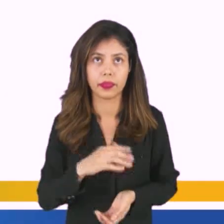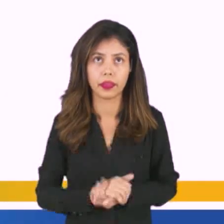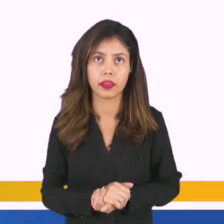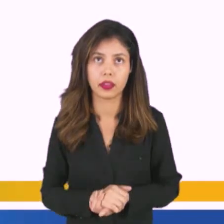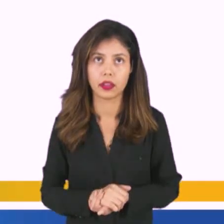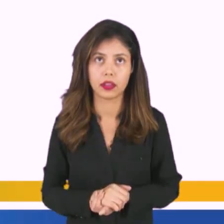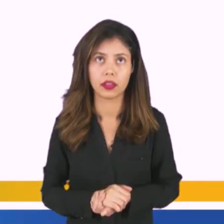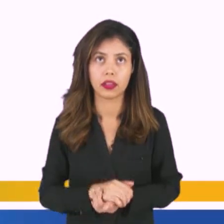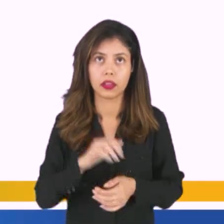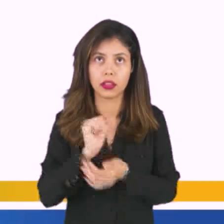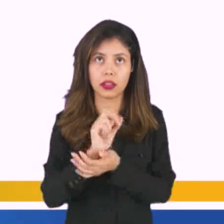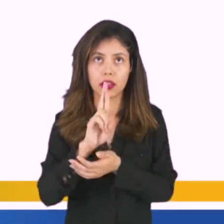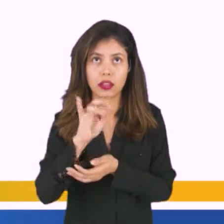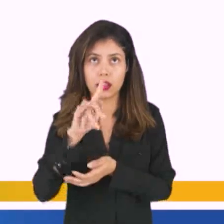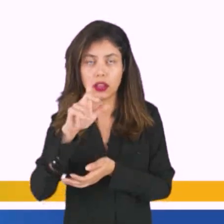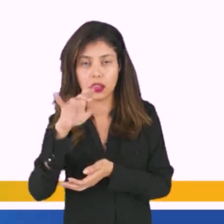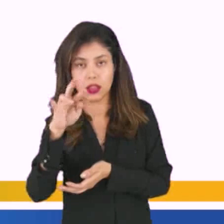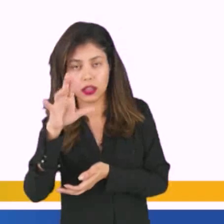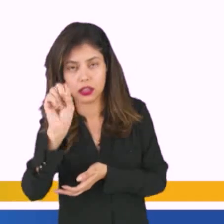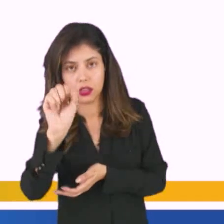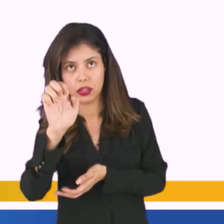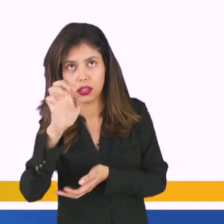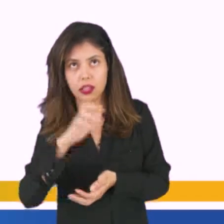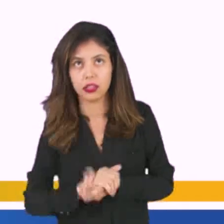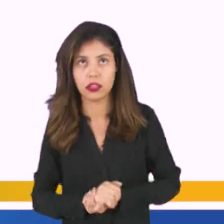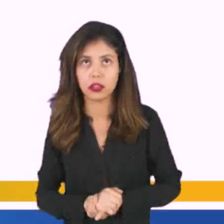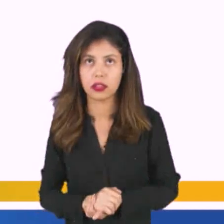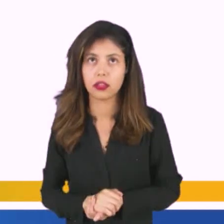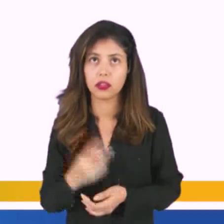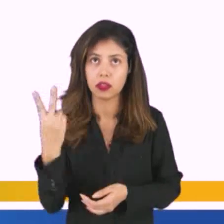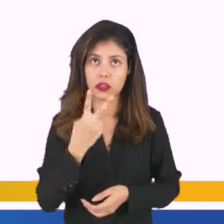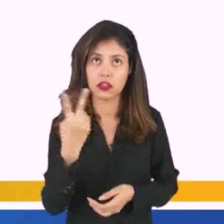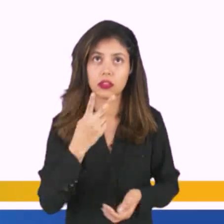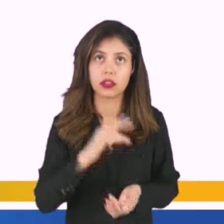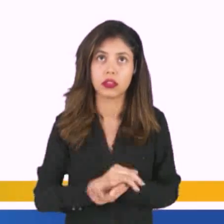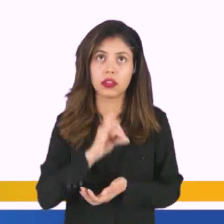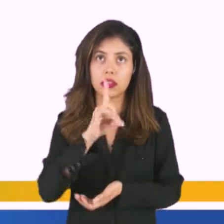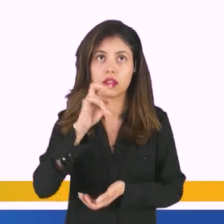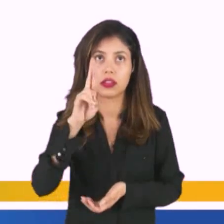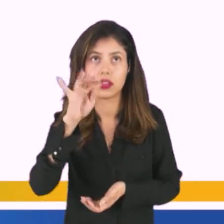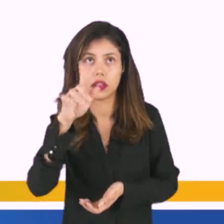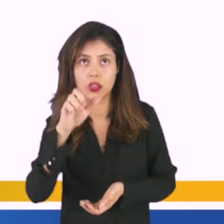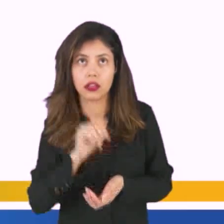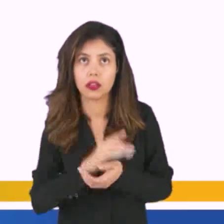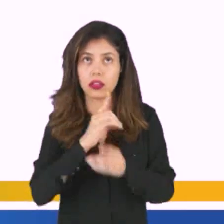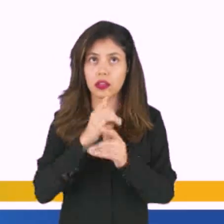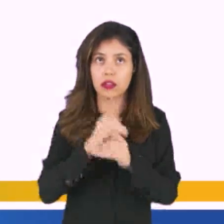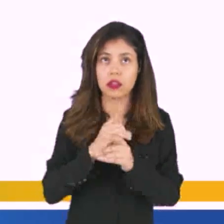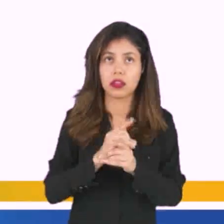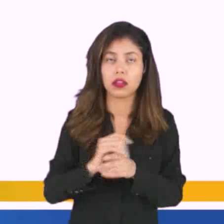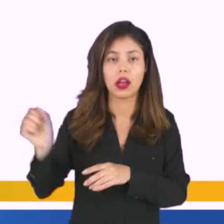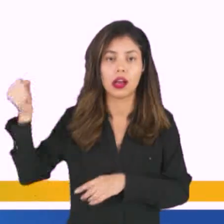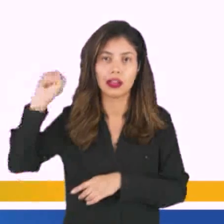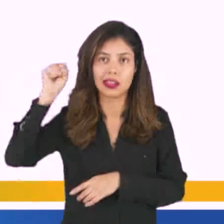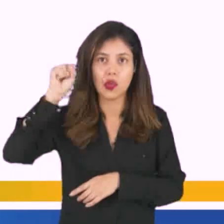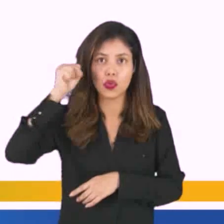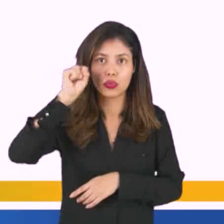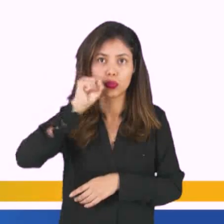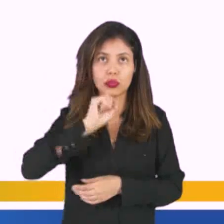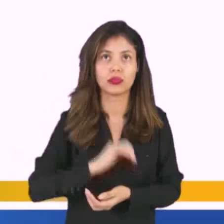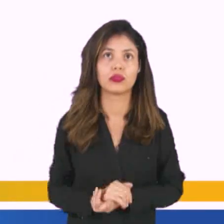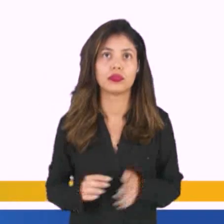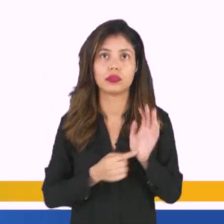sacarose e a lactose, são 2 disacarídeos encontrados na cana-de-açúcar e do leite